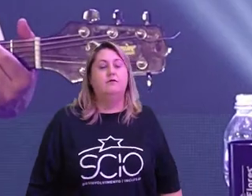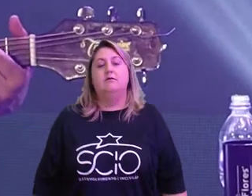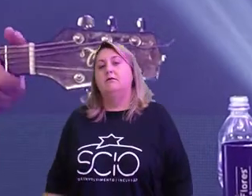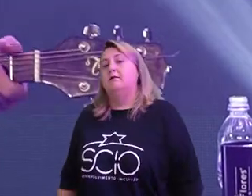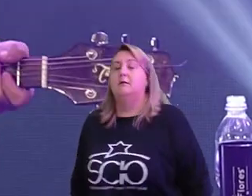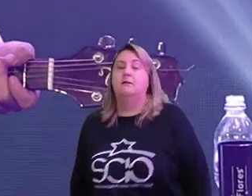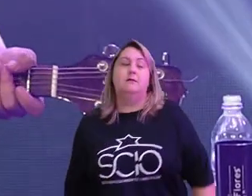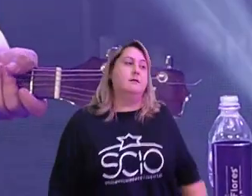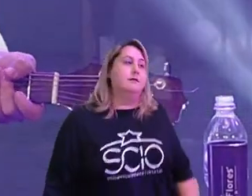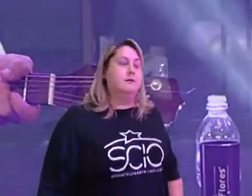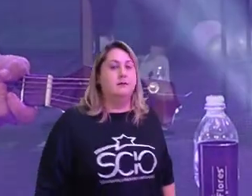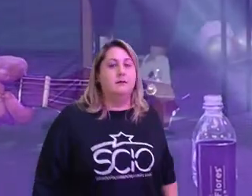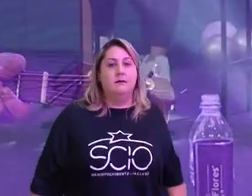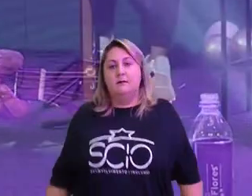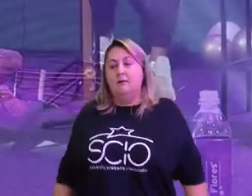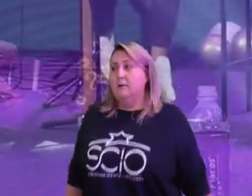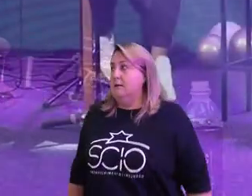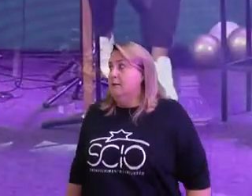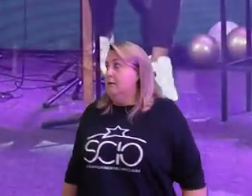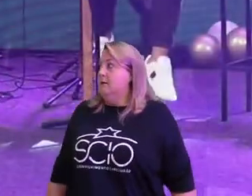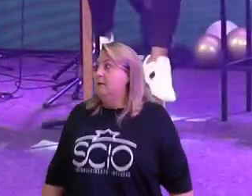ó!